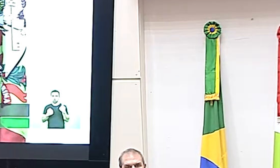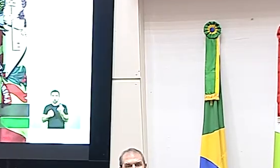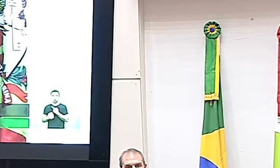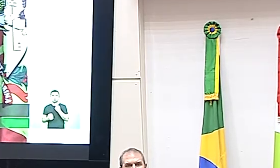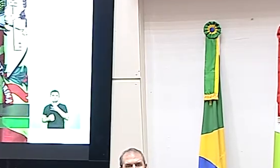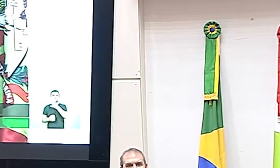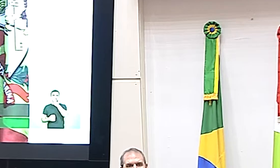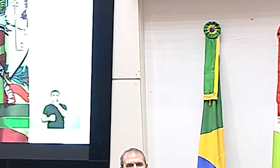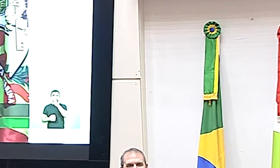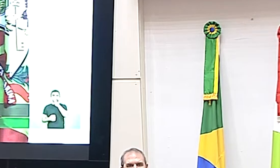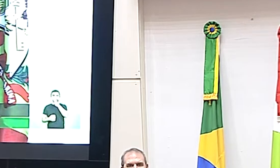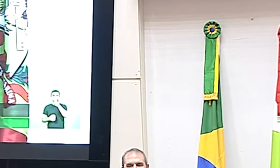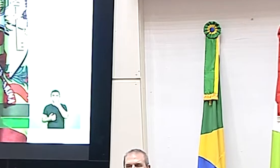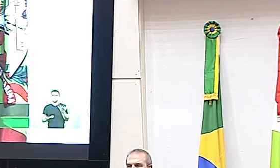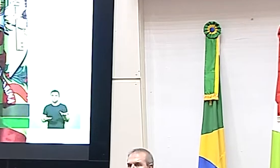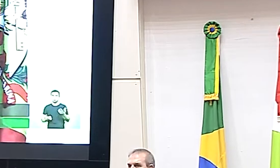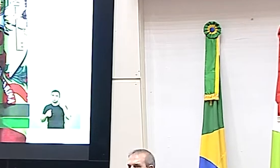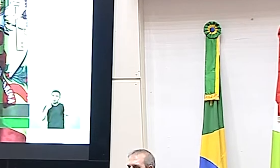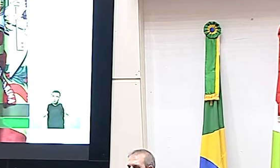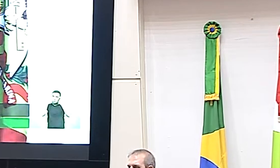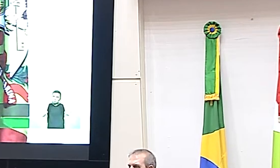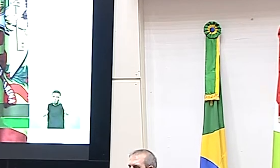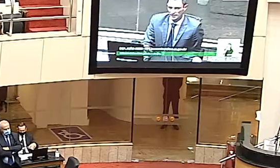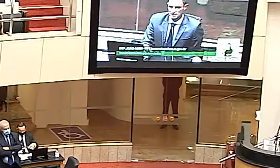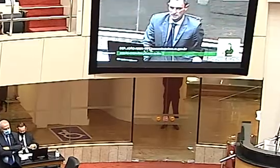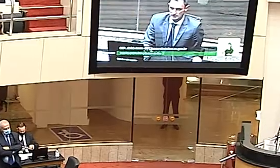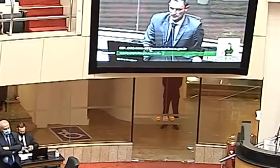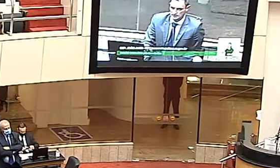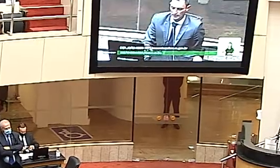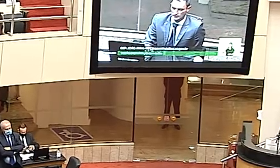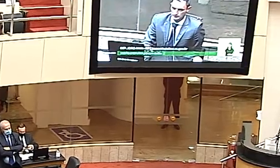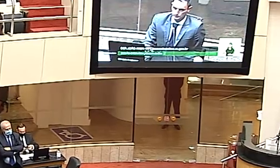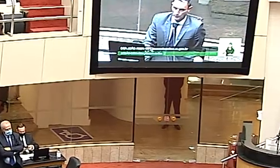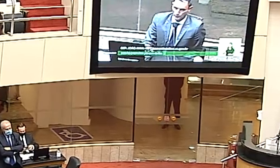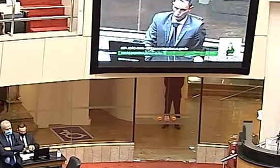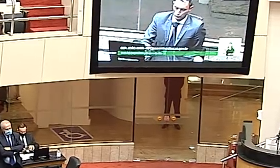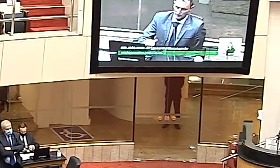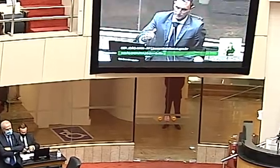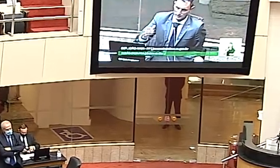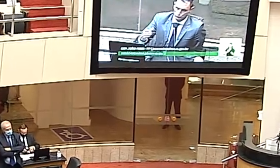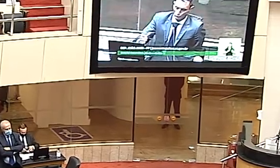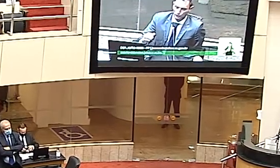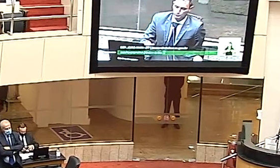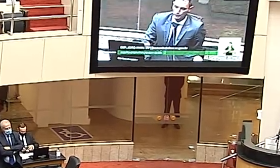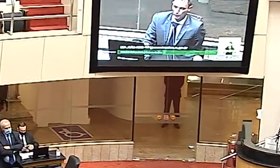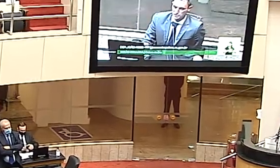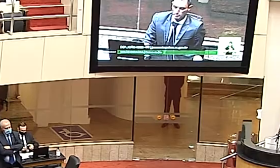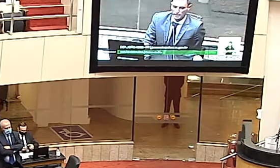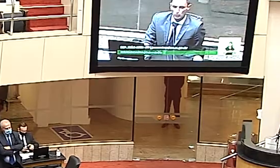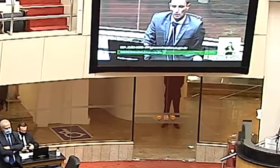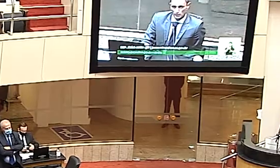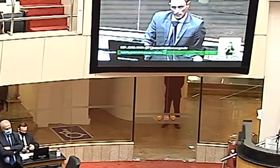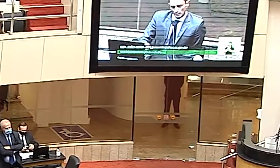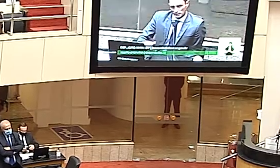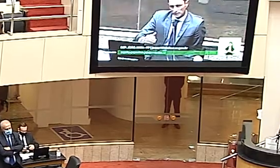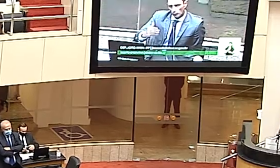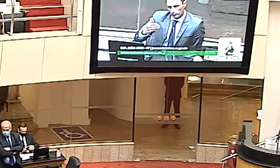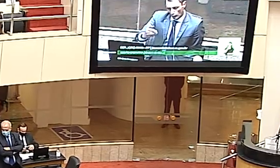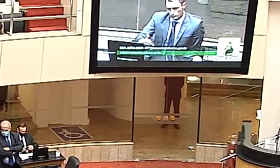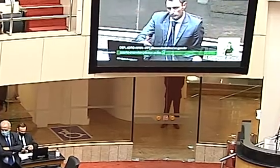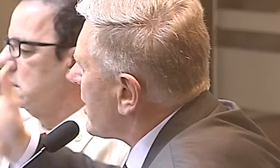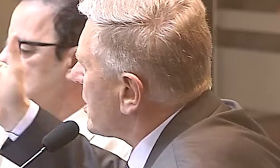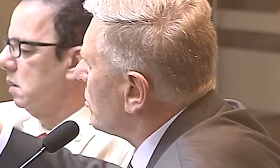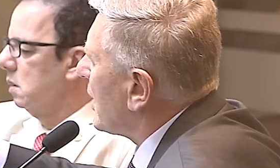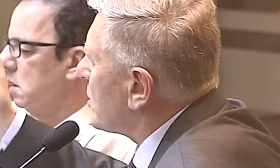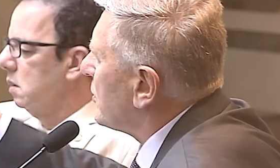do projeto de autoria do deputado Felipe Estevão, que determina a divulgação nos eventos esportivos e culturais do